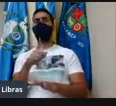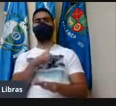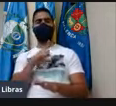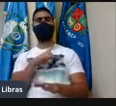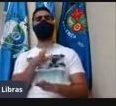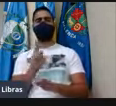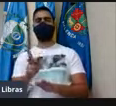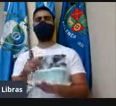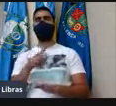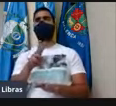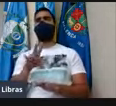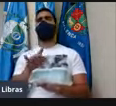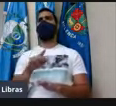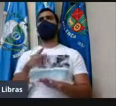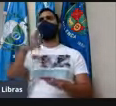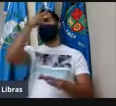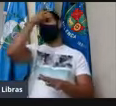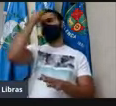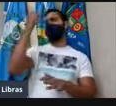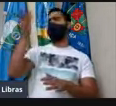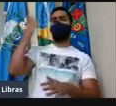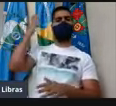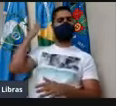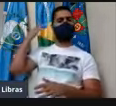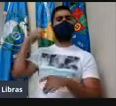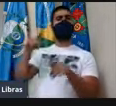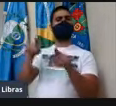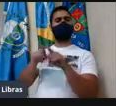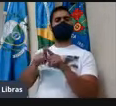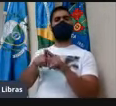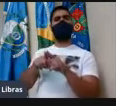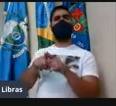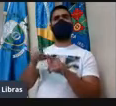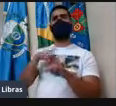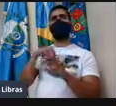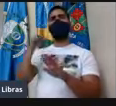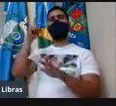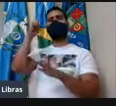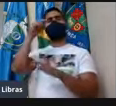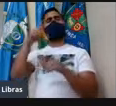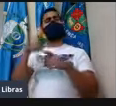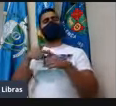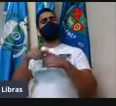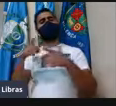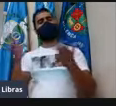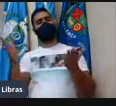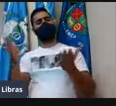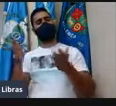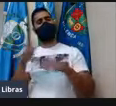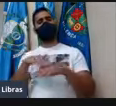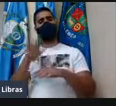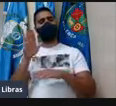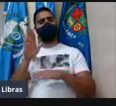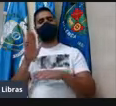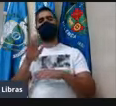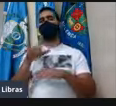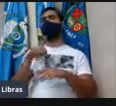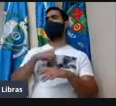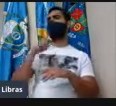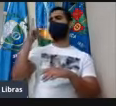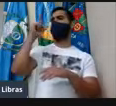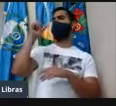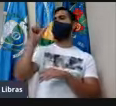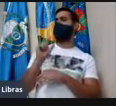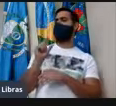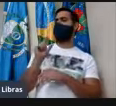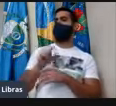começo, que pelos prefeitos que passaram, uns tiveram dificuldades maiores e outros tiveram dificuldades